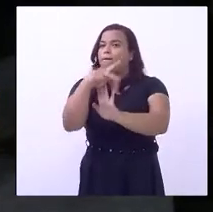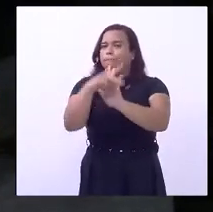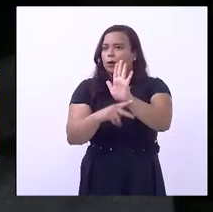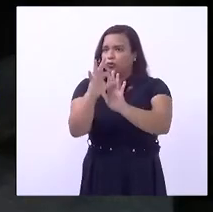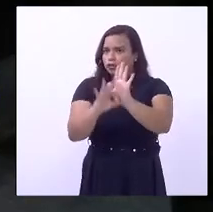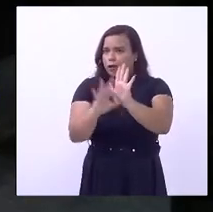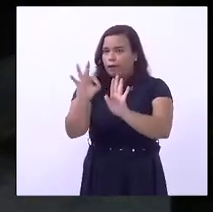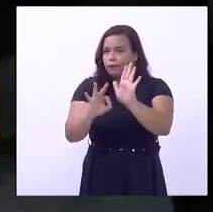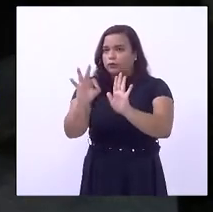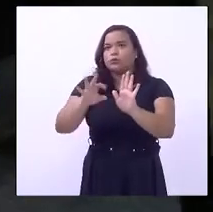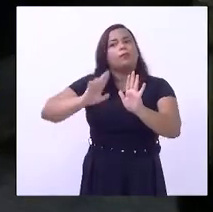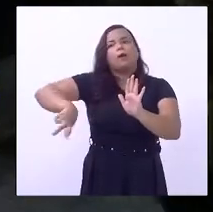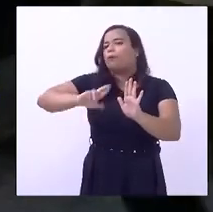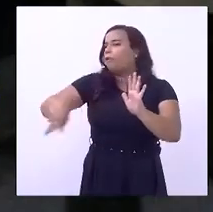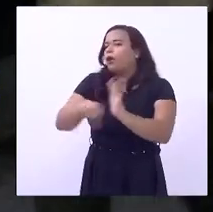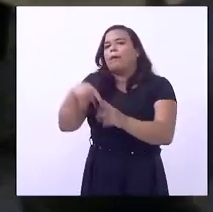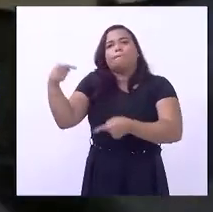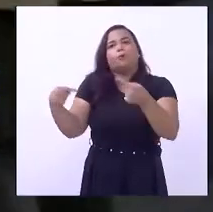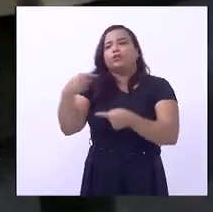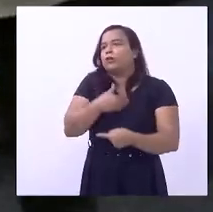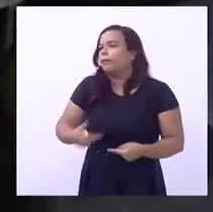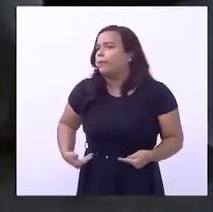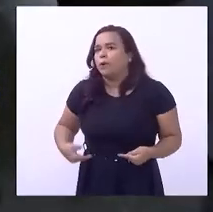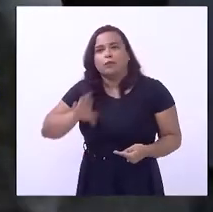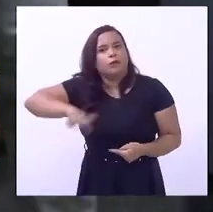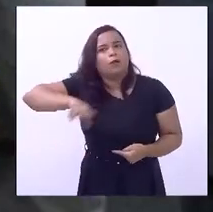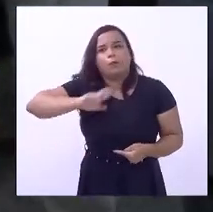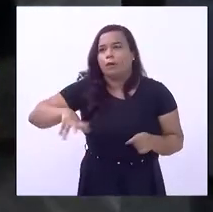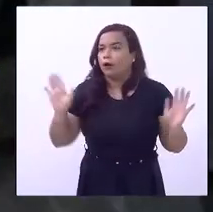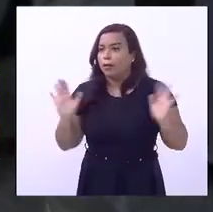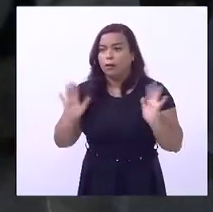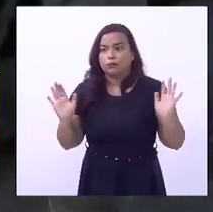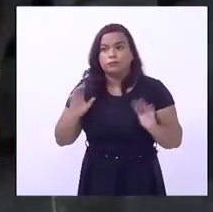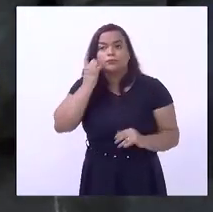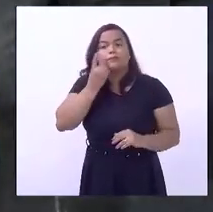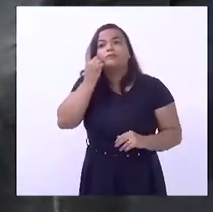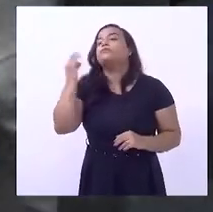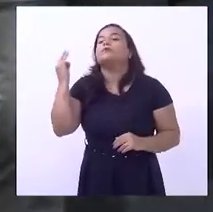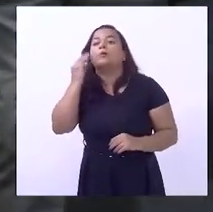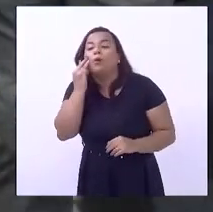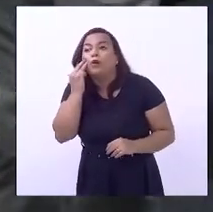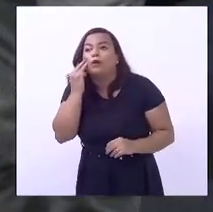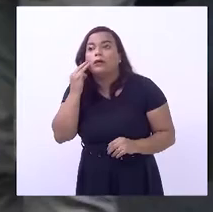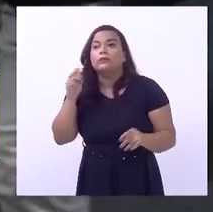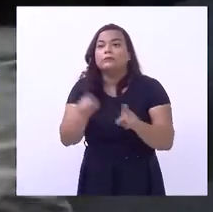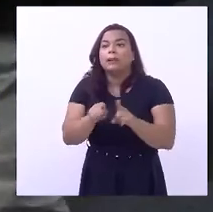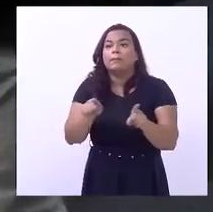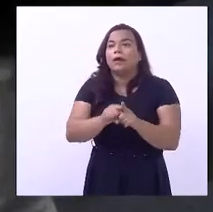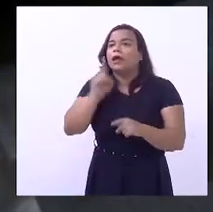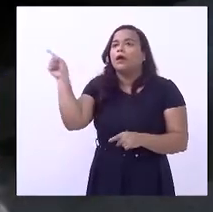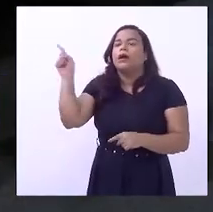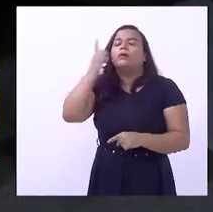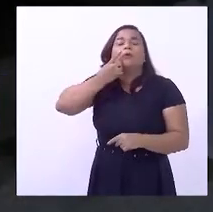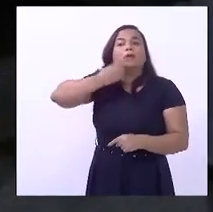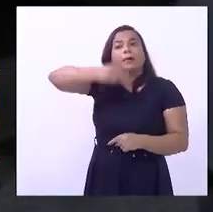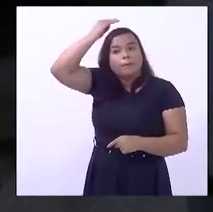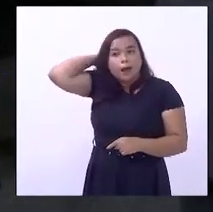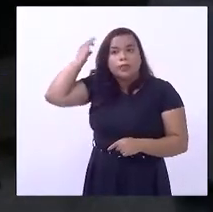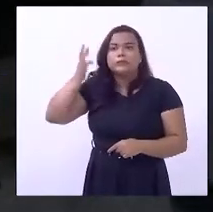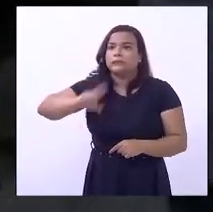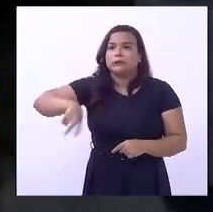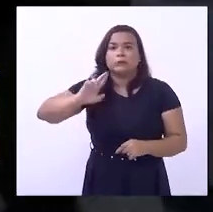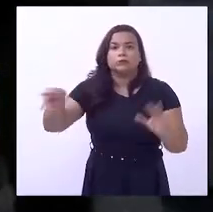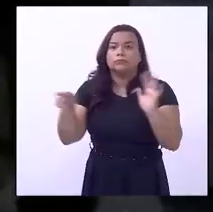se refere a nenhuma política pública, deputada Mônica Francisco, nem se refere, deputado Márcio Pacheco, a nenhum